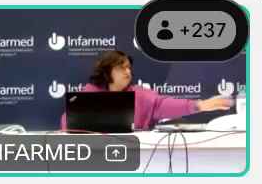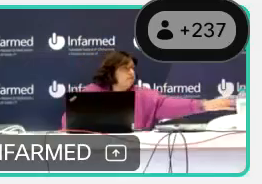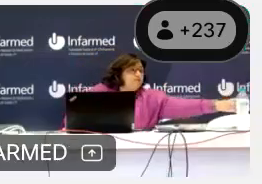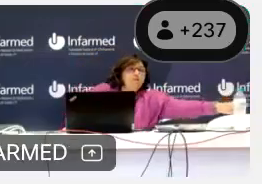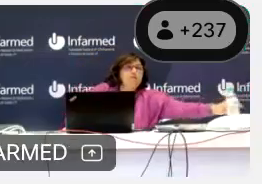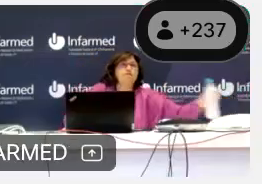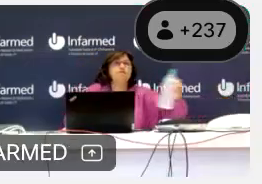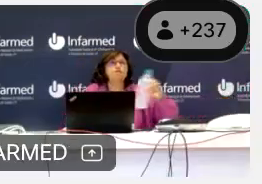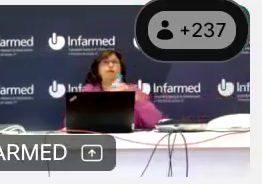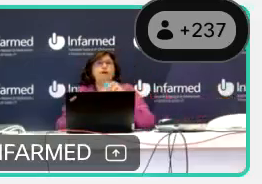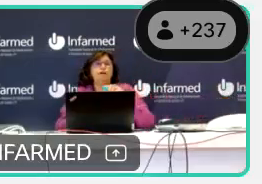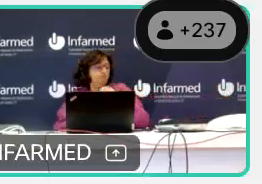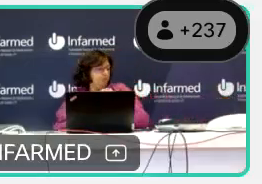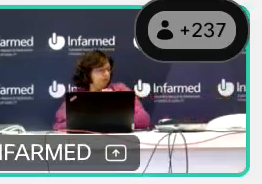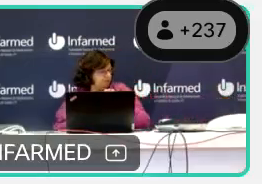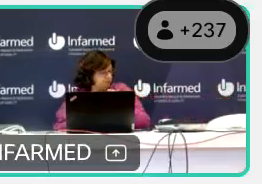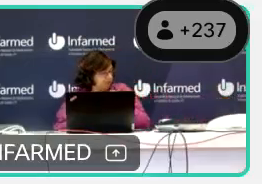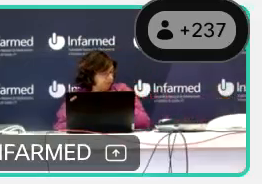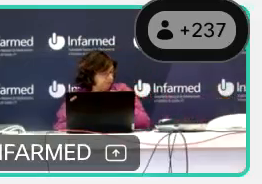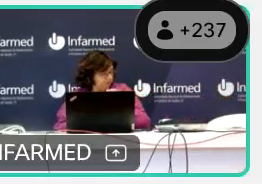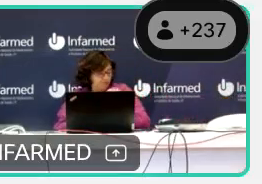Se me permite, só molhar a boca.